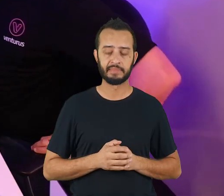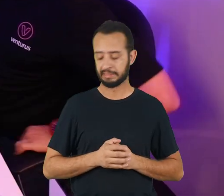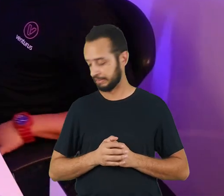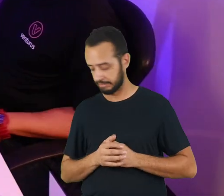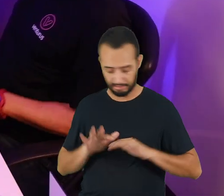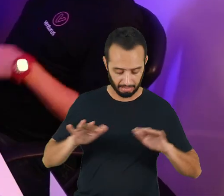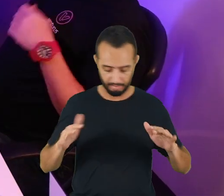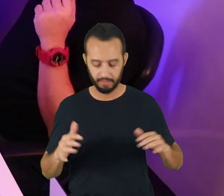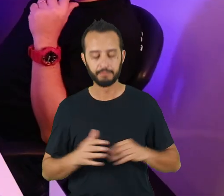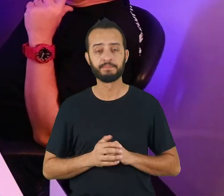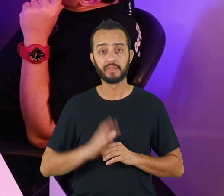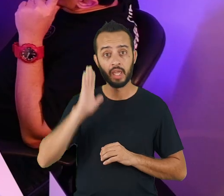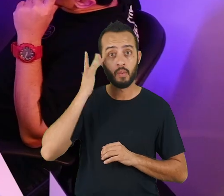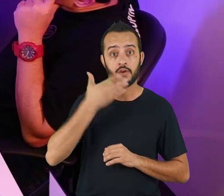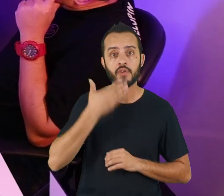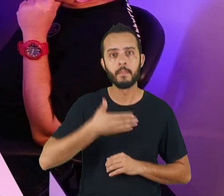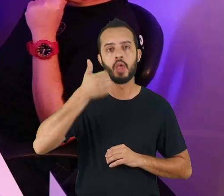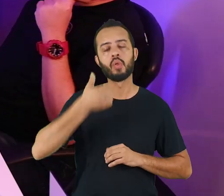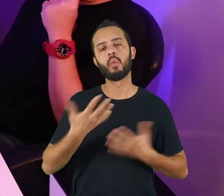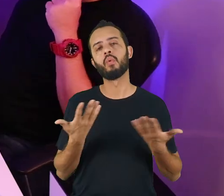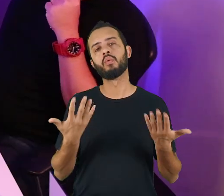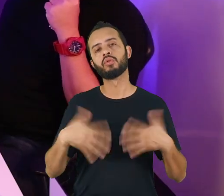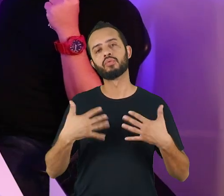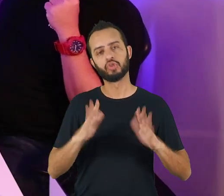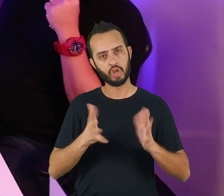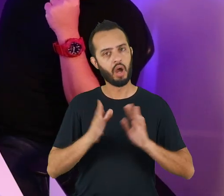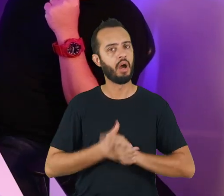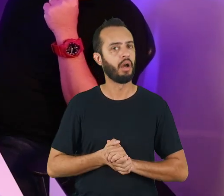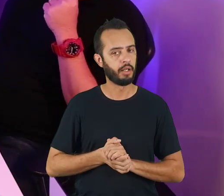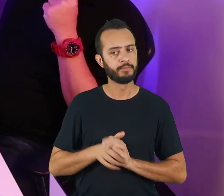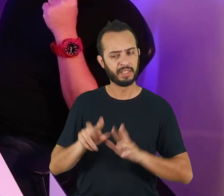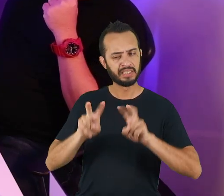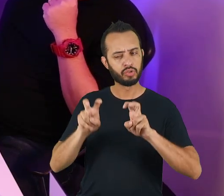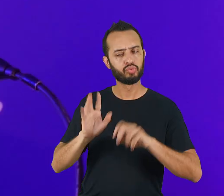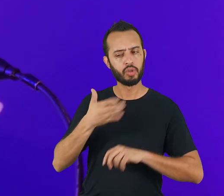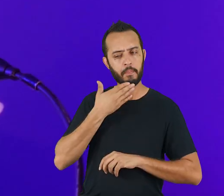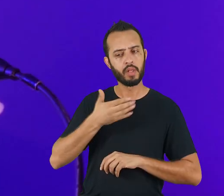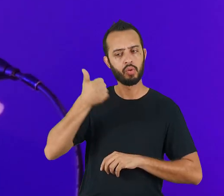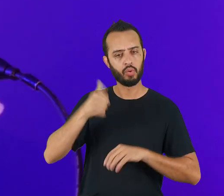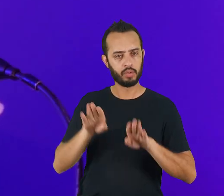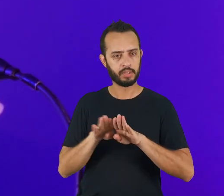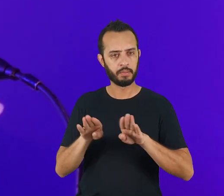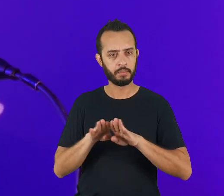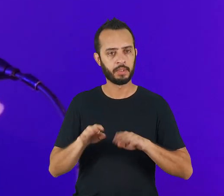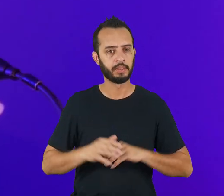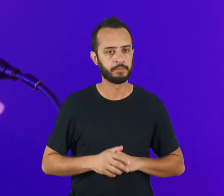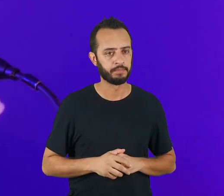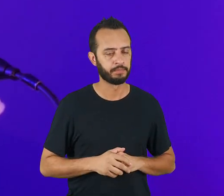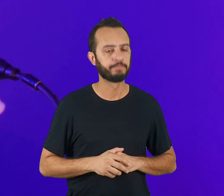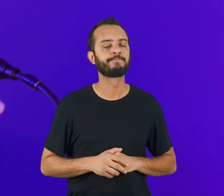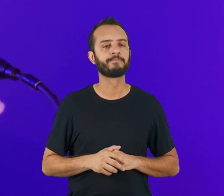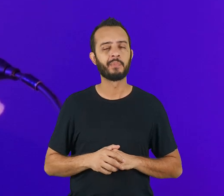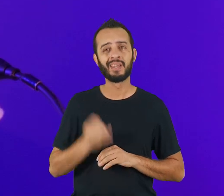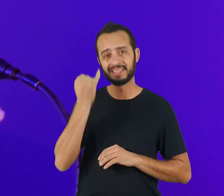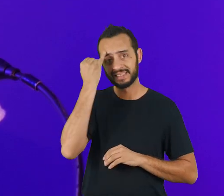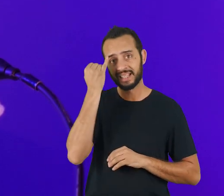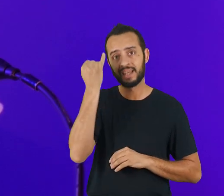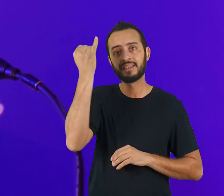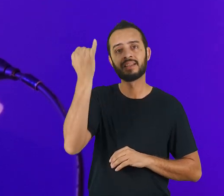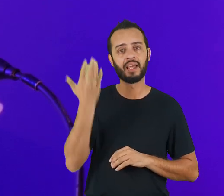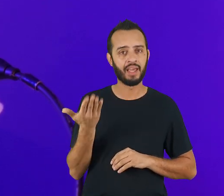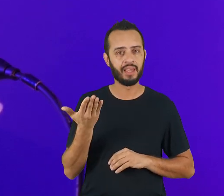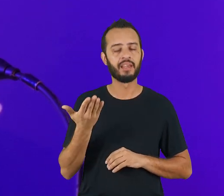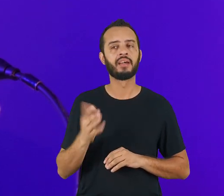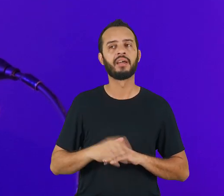aqui eu eu acho que já melhorou muito isso também Marcelo acho que eh essa ideia